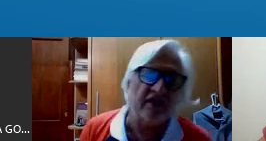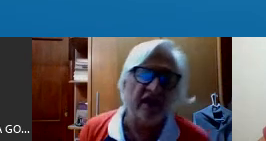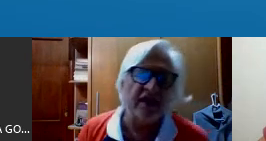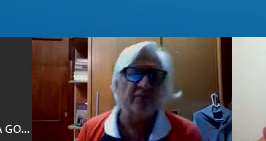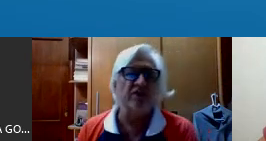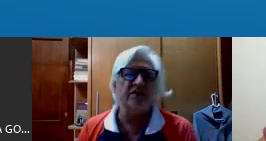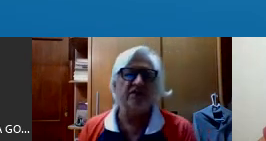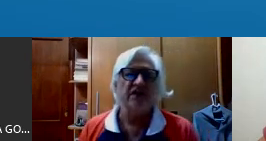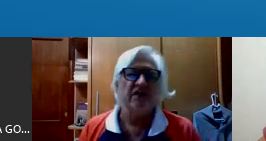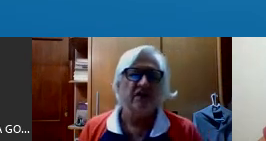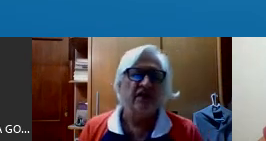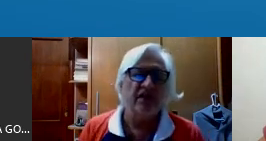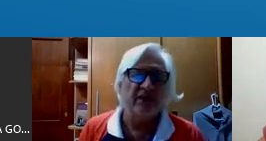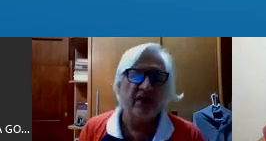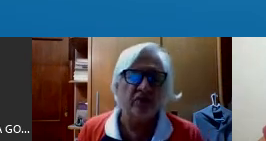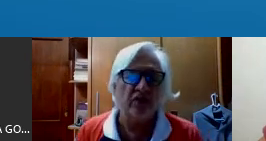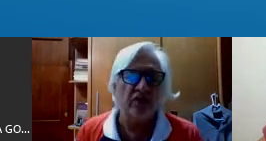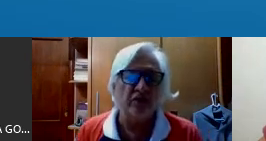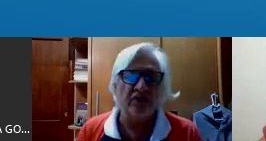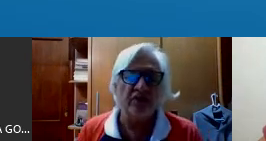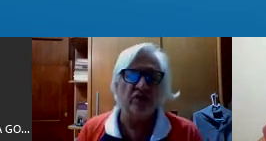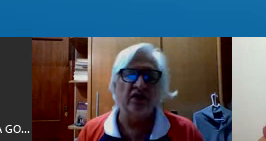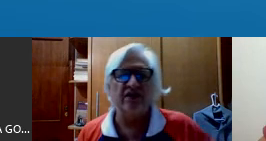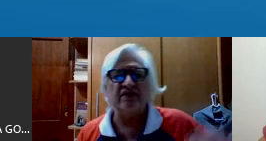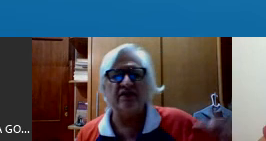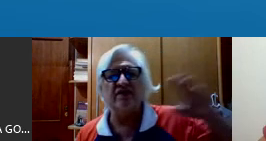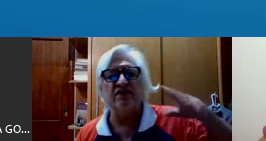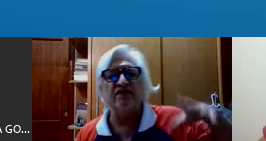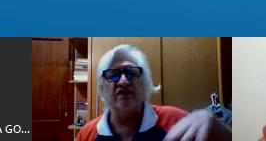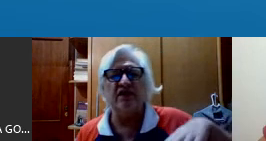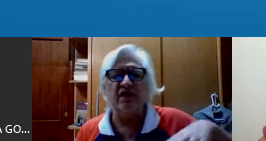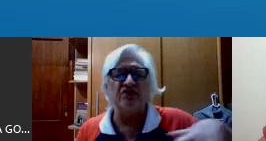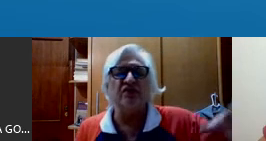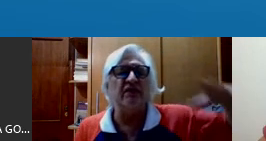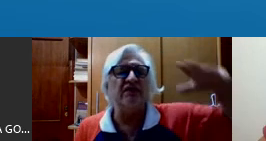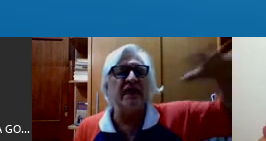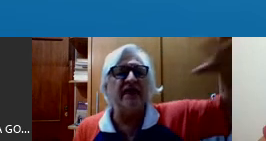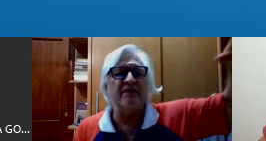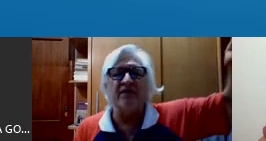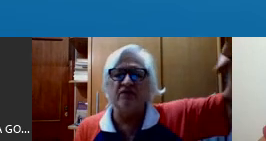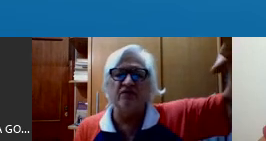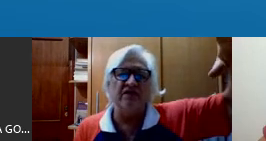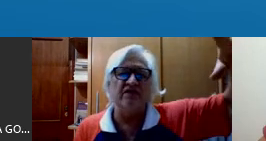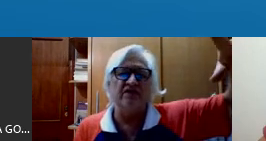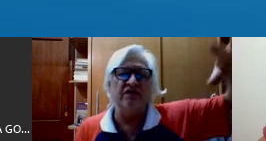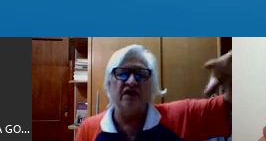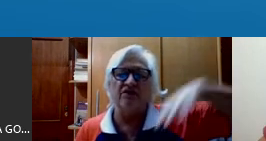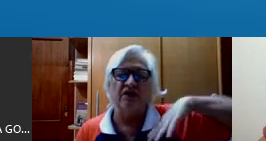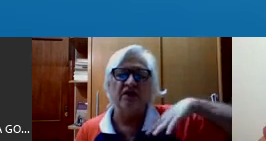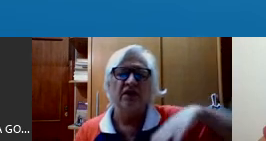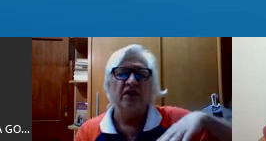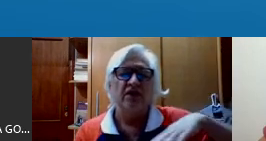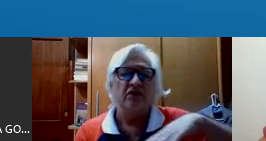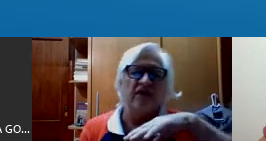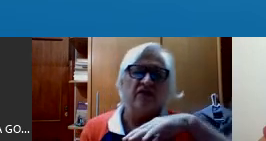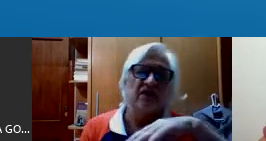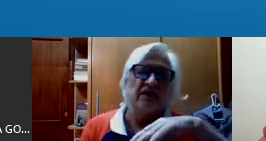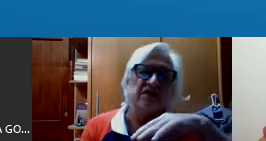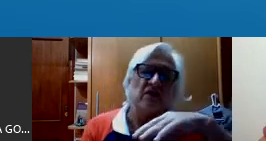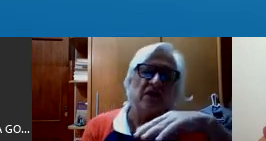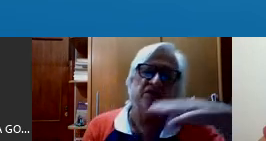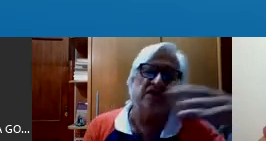chave, que a gente vai falar depois, que é a temperatura do ponto autônomo, que é 720 graus. Não estou falando nada parecido com 720 graus.